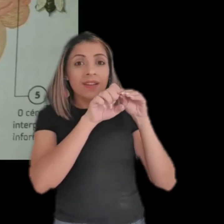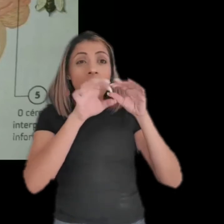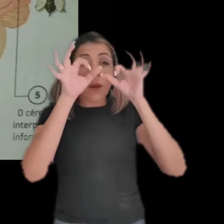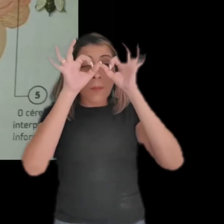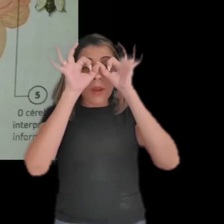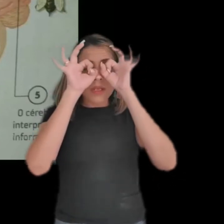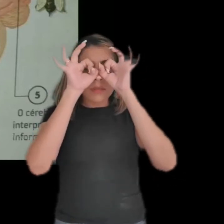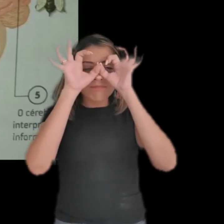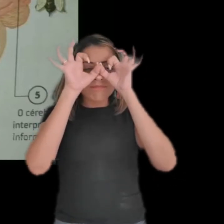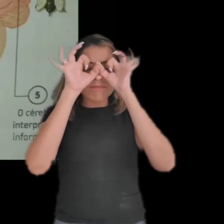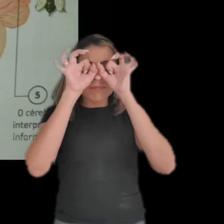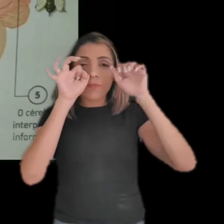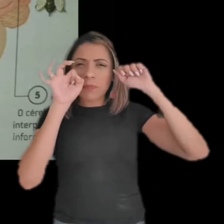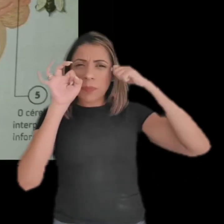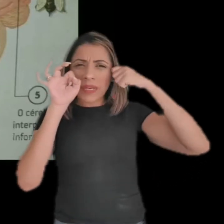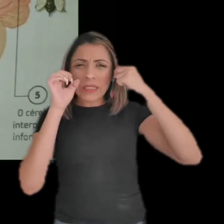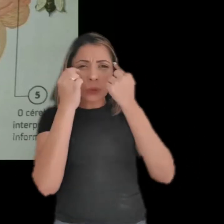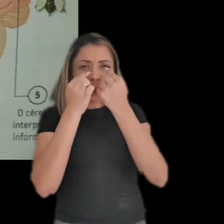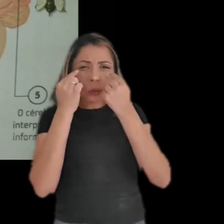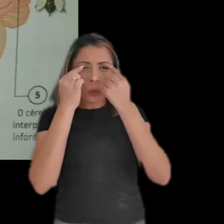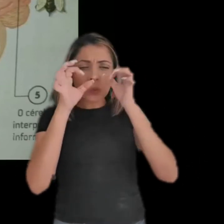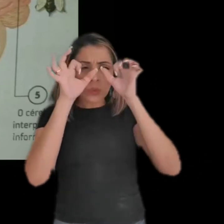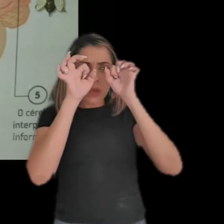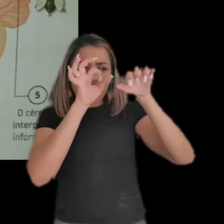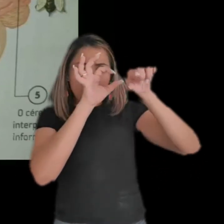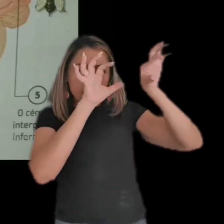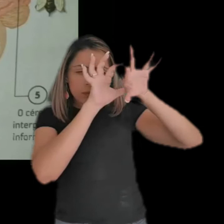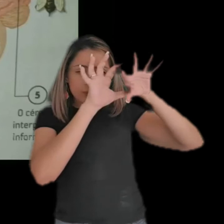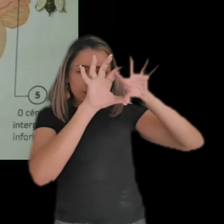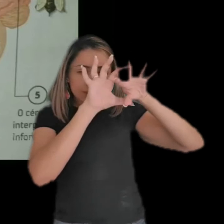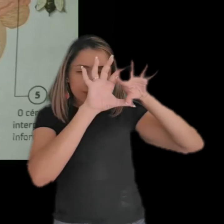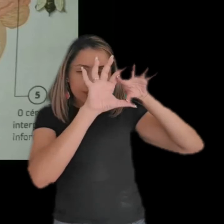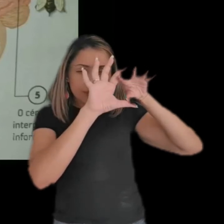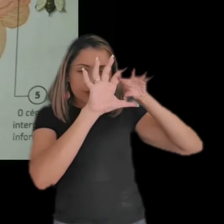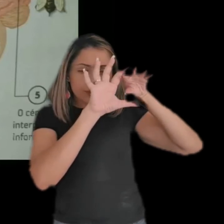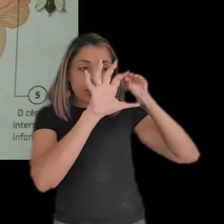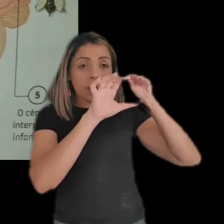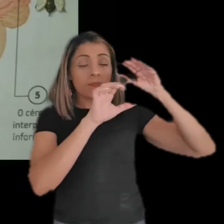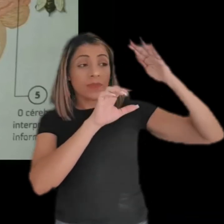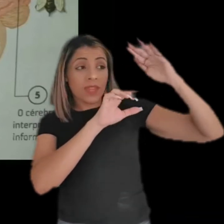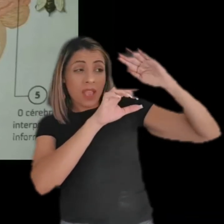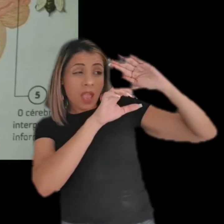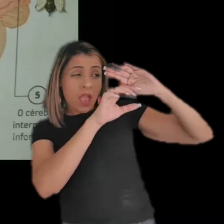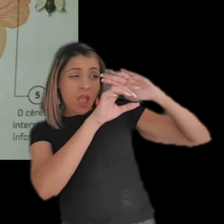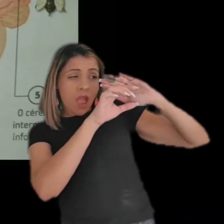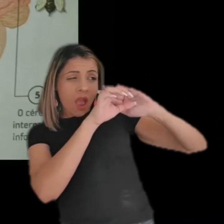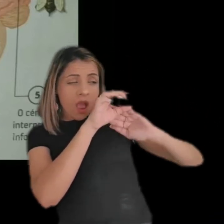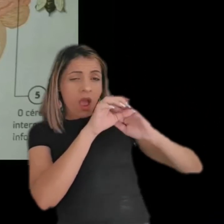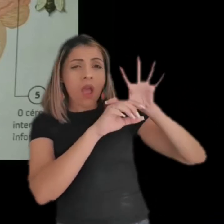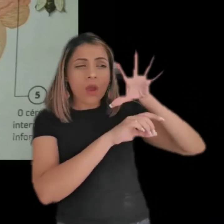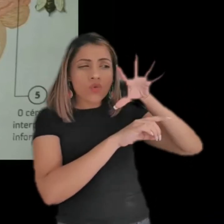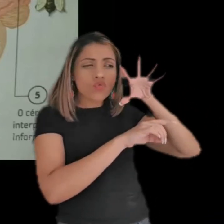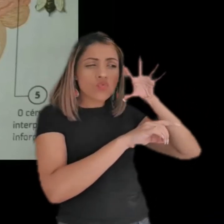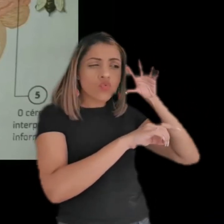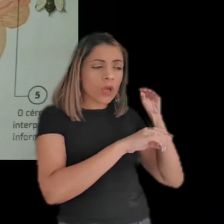bolinha preta do olho, vão atravessar o cristalino, que é a lente, e o cristalino vai focar essa imagem lá no